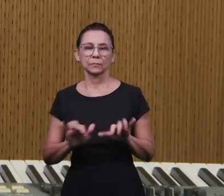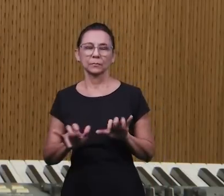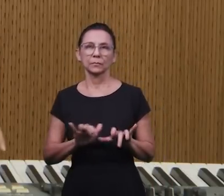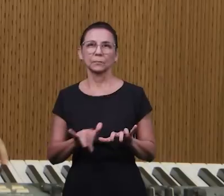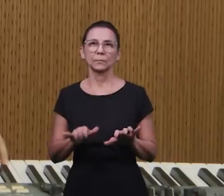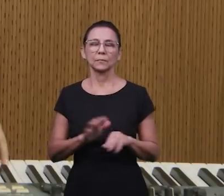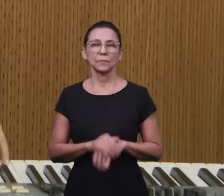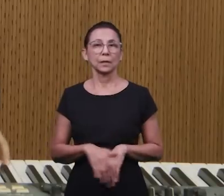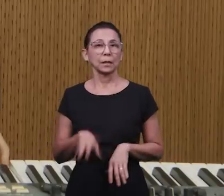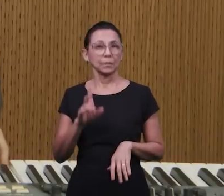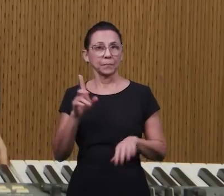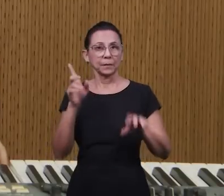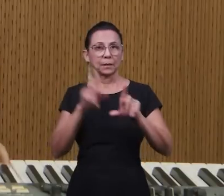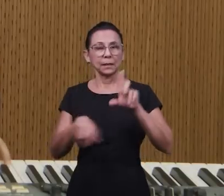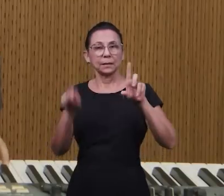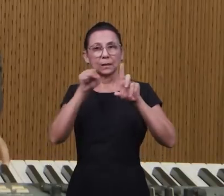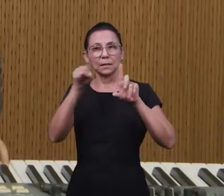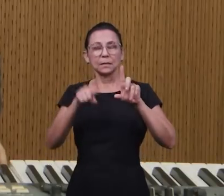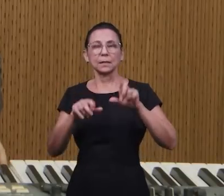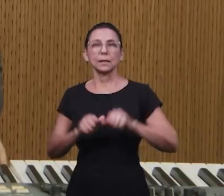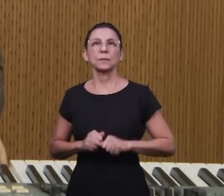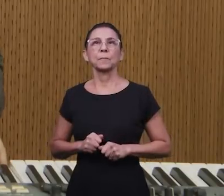com Z primeiro, inspira.